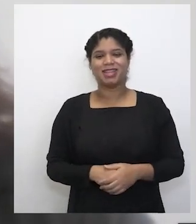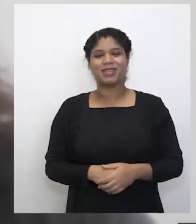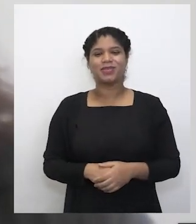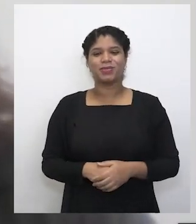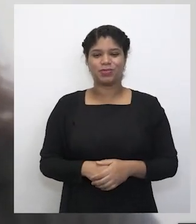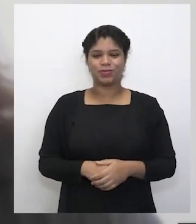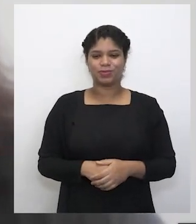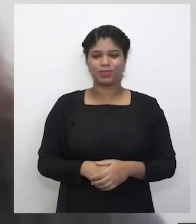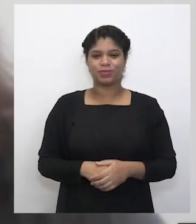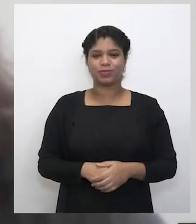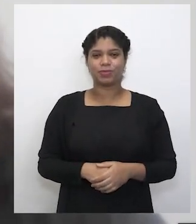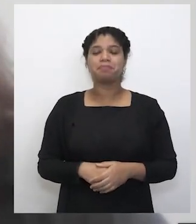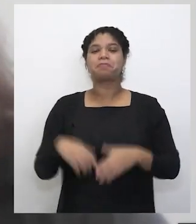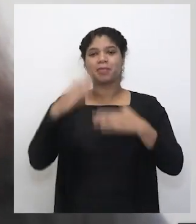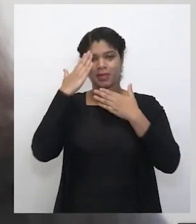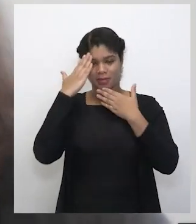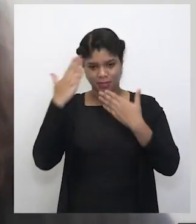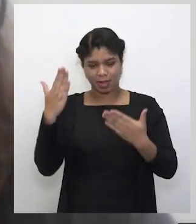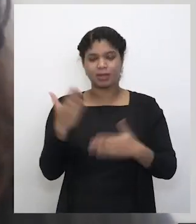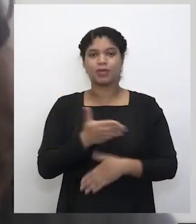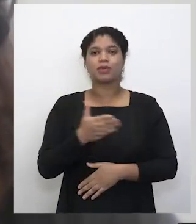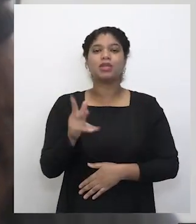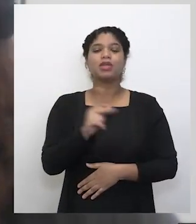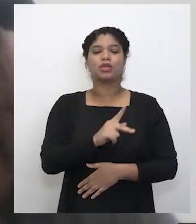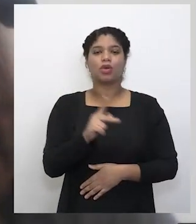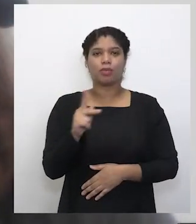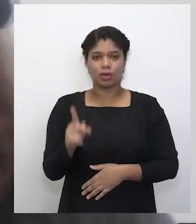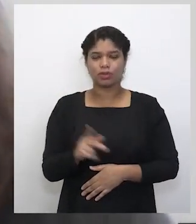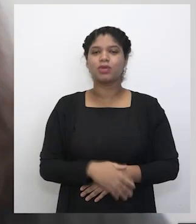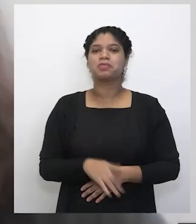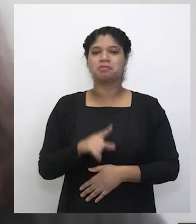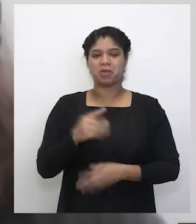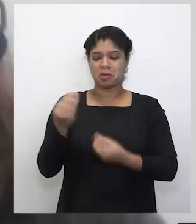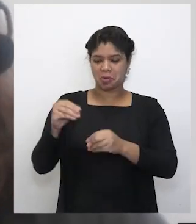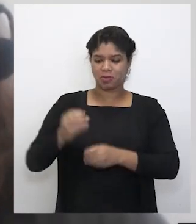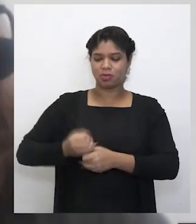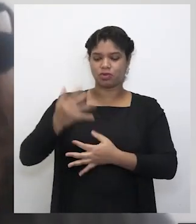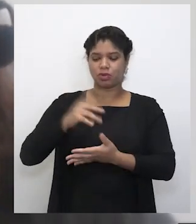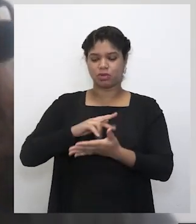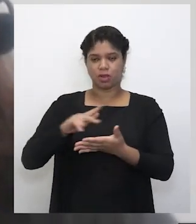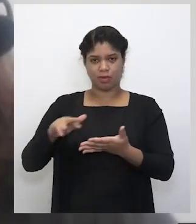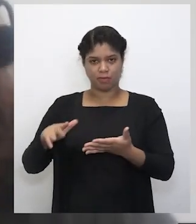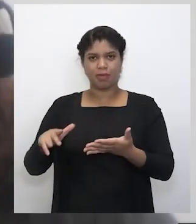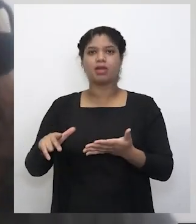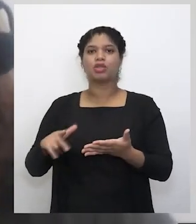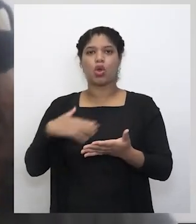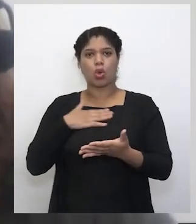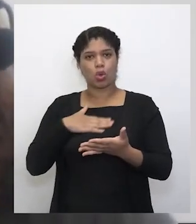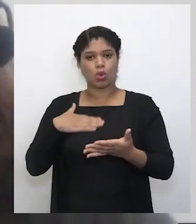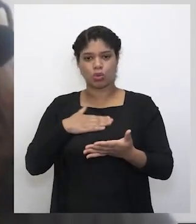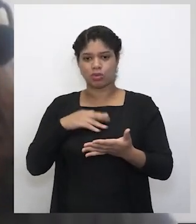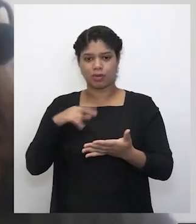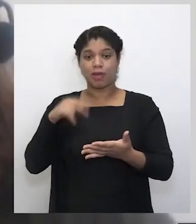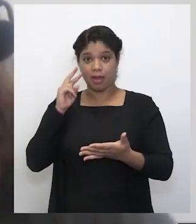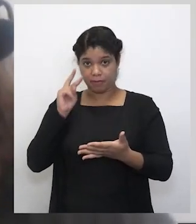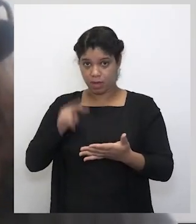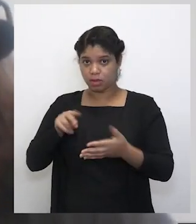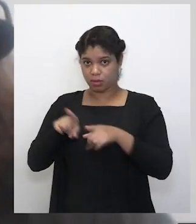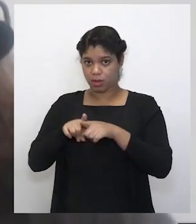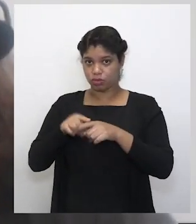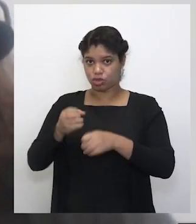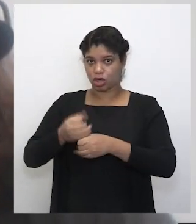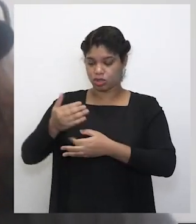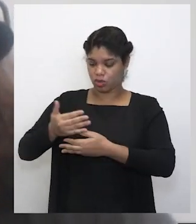Então, muito obrigada, né, aos professores pelas contribuições. Foram muitas mesmo, eu estava acompanhando